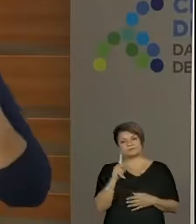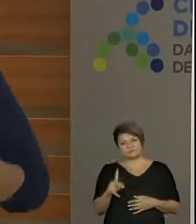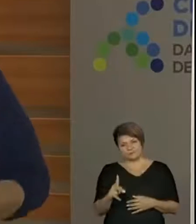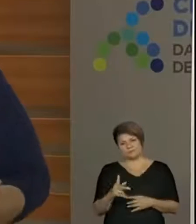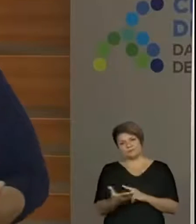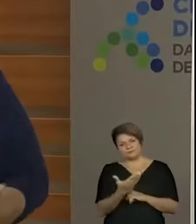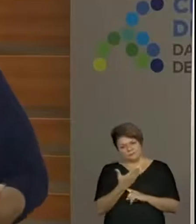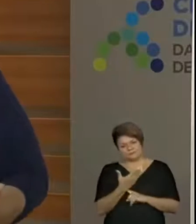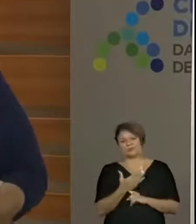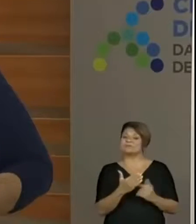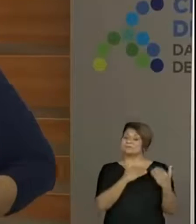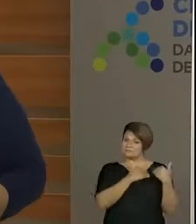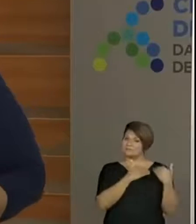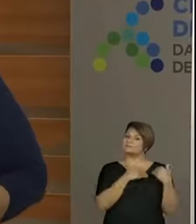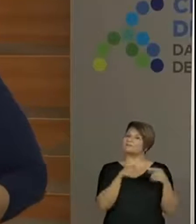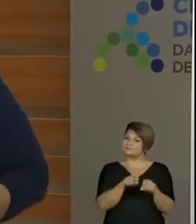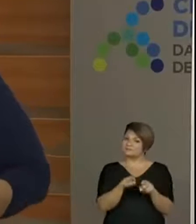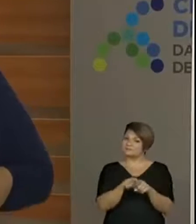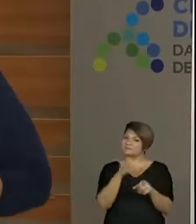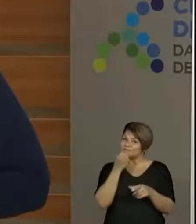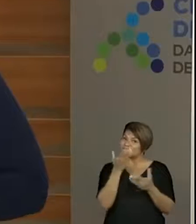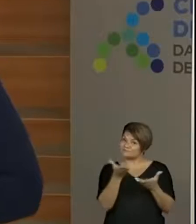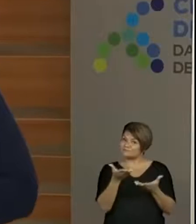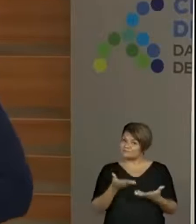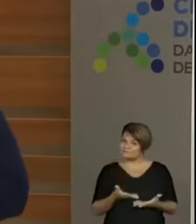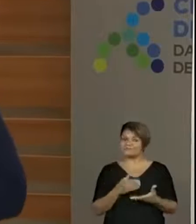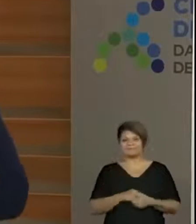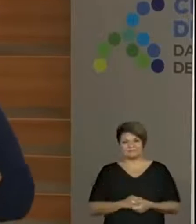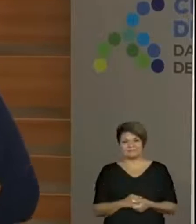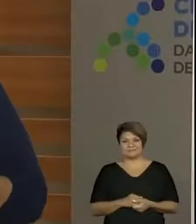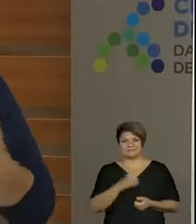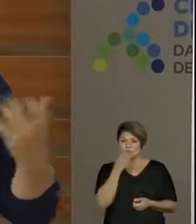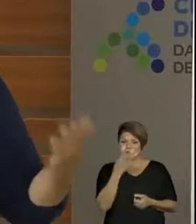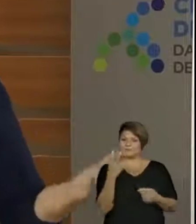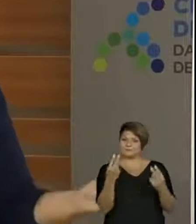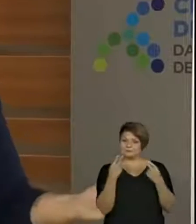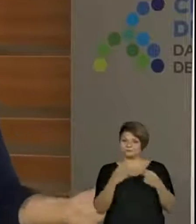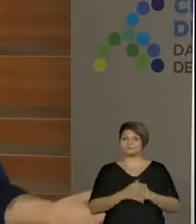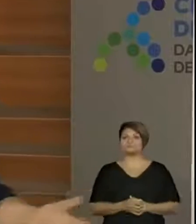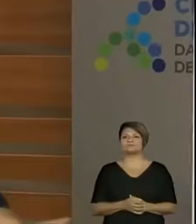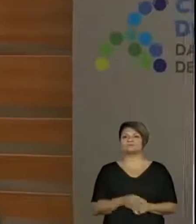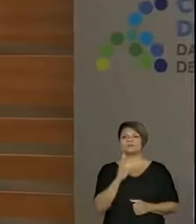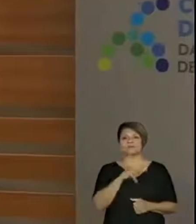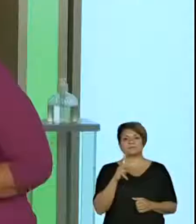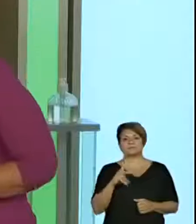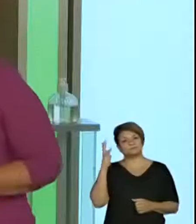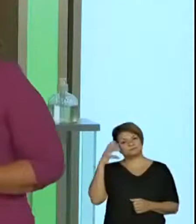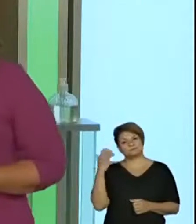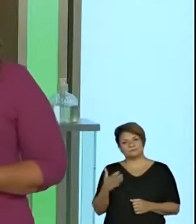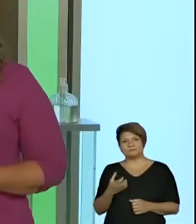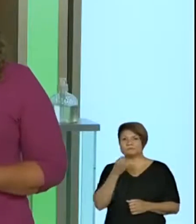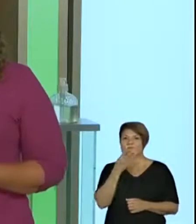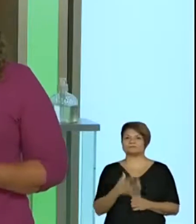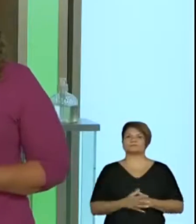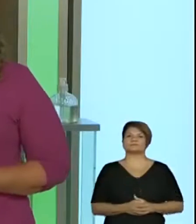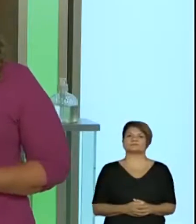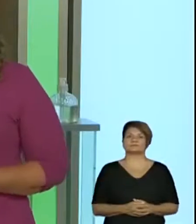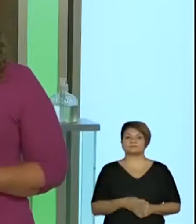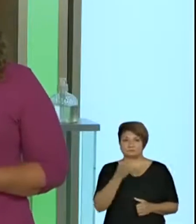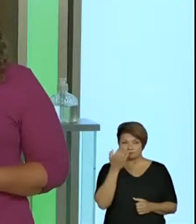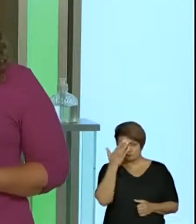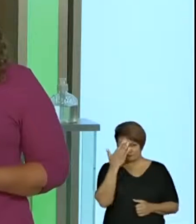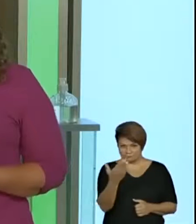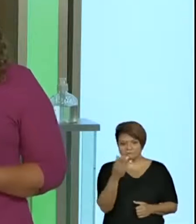nossos, responsáveis também, bem-vindos. Muito bom tê-los aqui. Como professora Vivi, bem-vinda à nossa aula. Obrigada, professora Ana Paula, obrigada